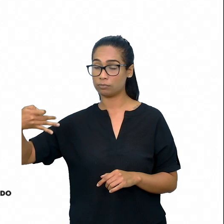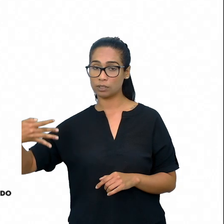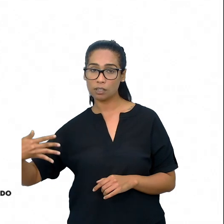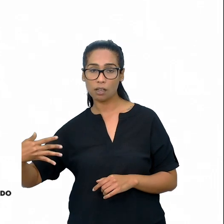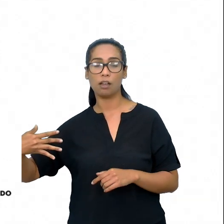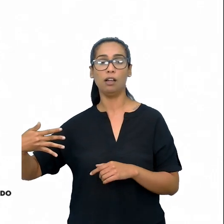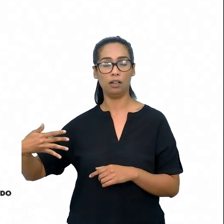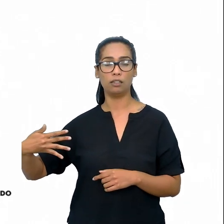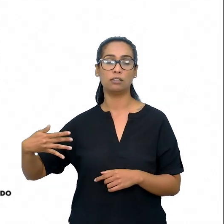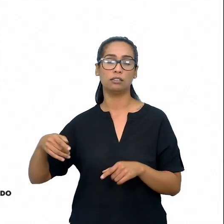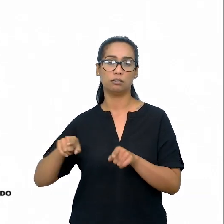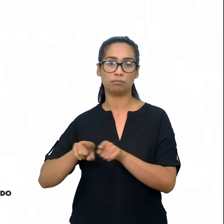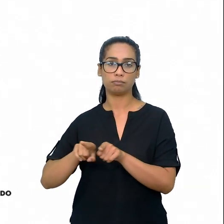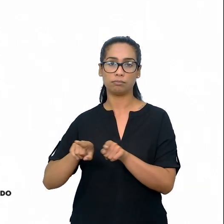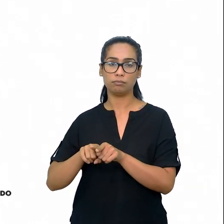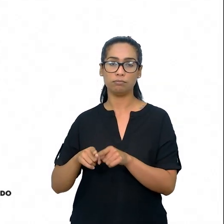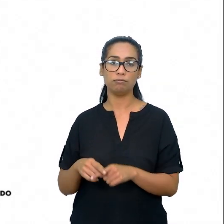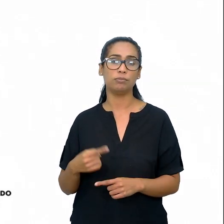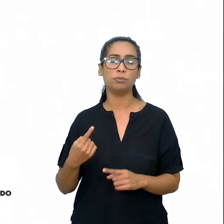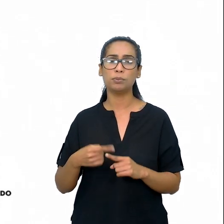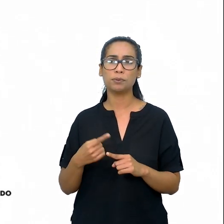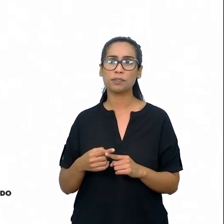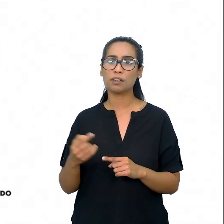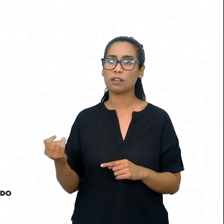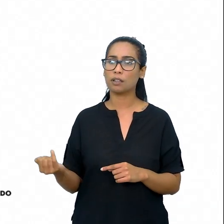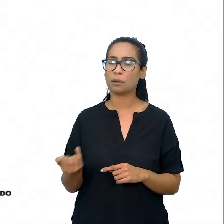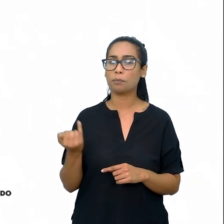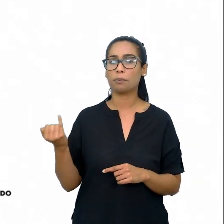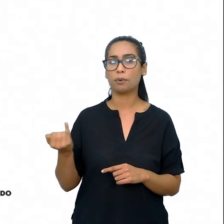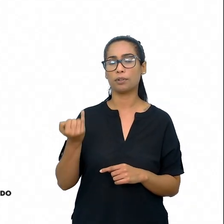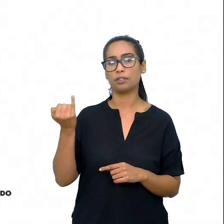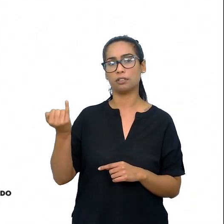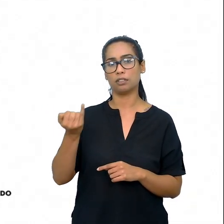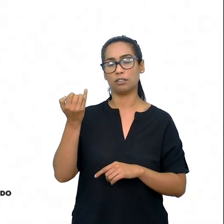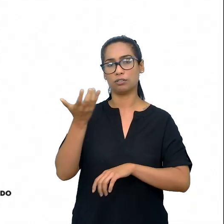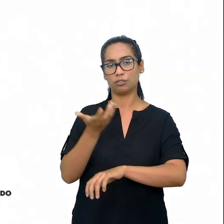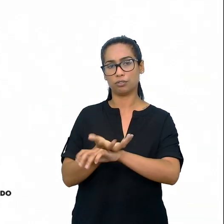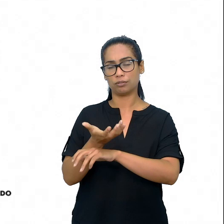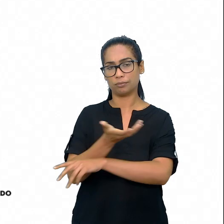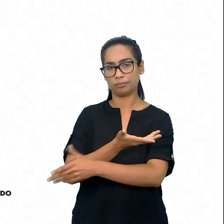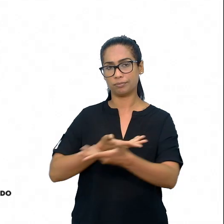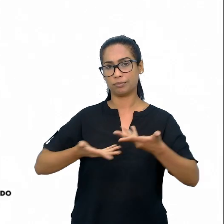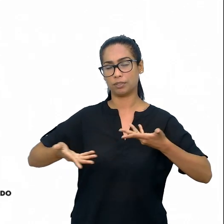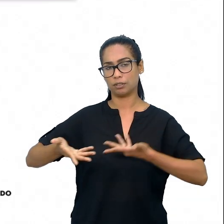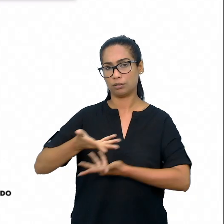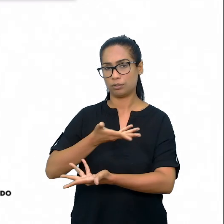sobre a importância de se trabalhar nessa perspectiva interdisciplinar, né, João?